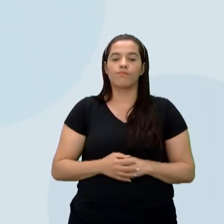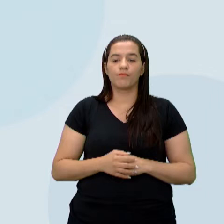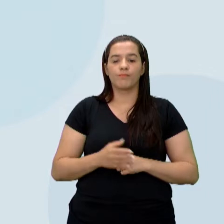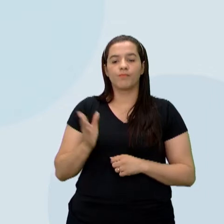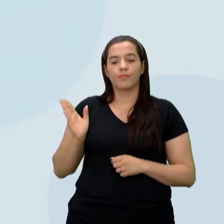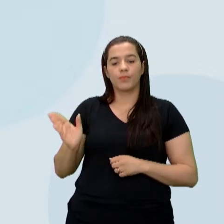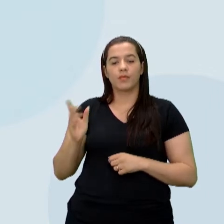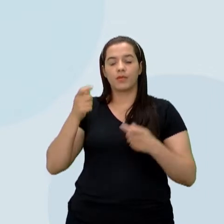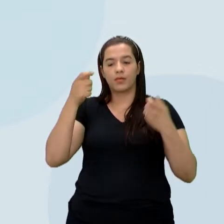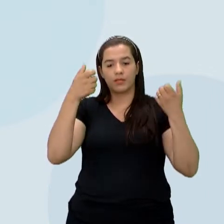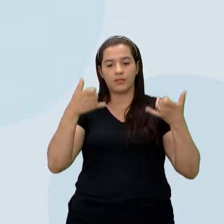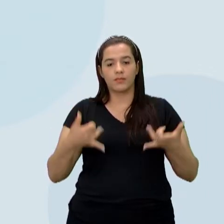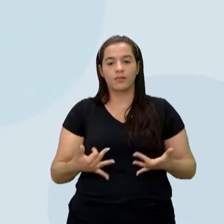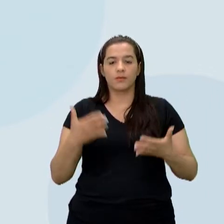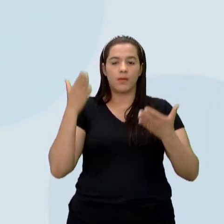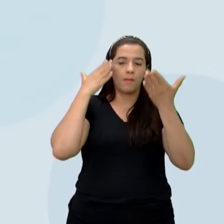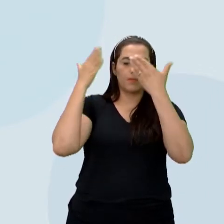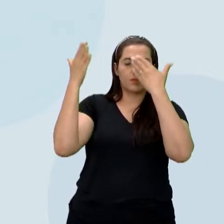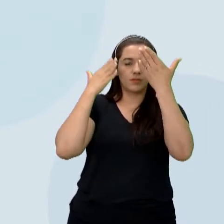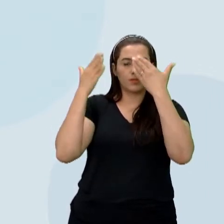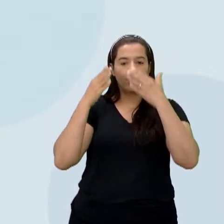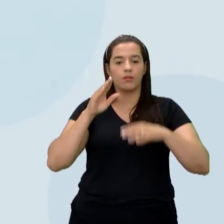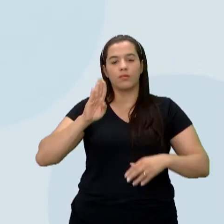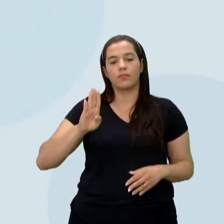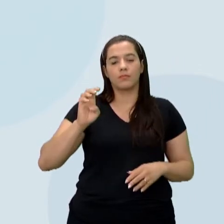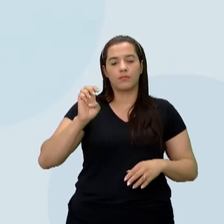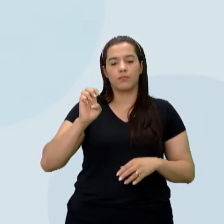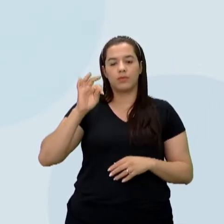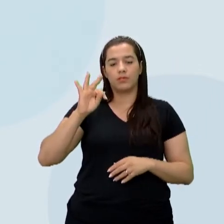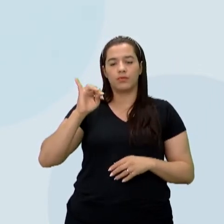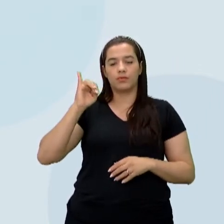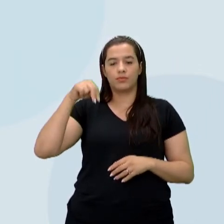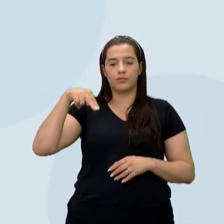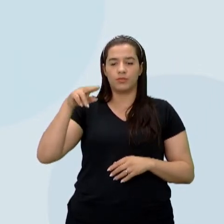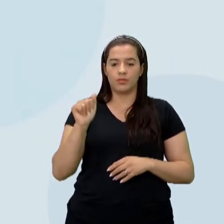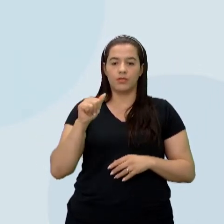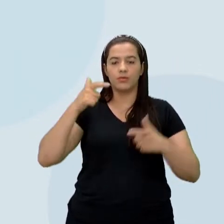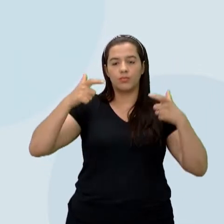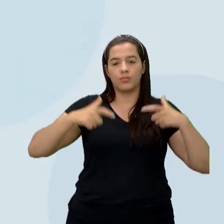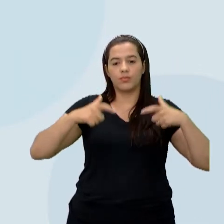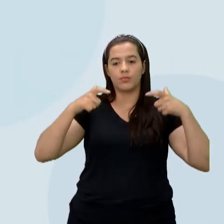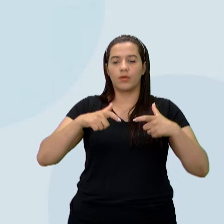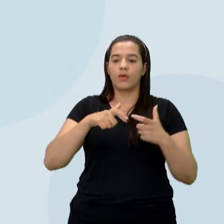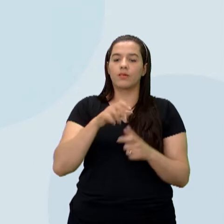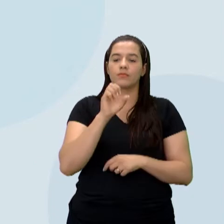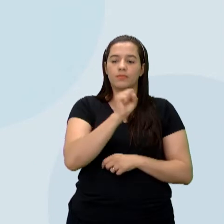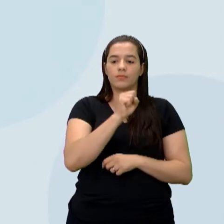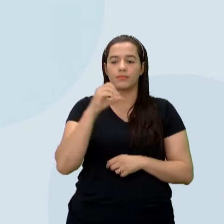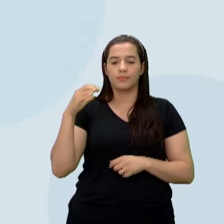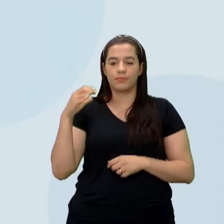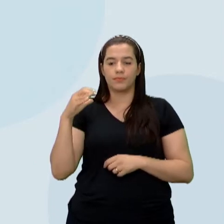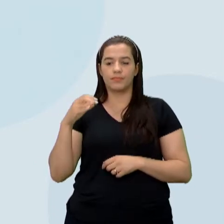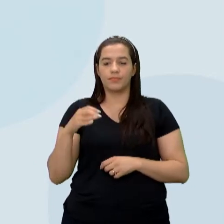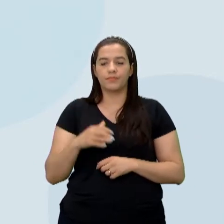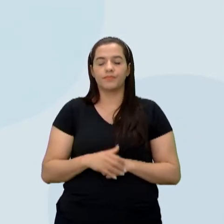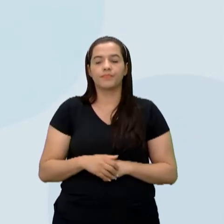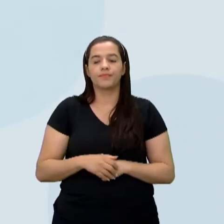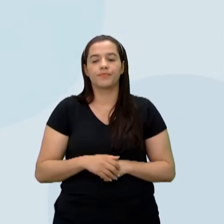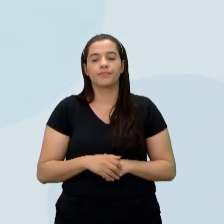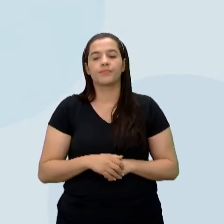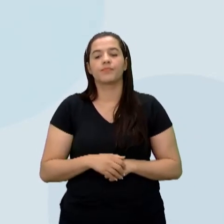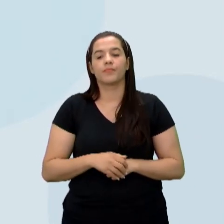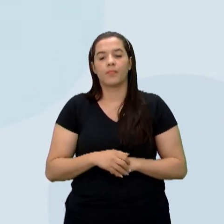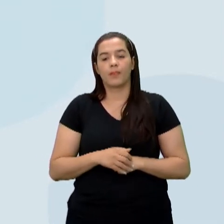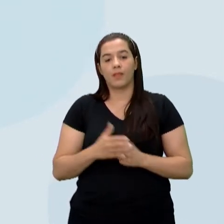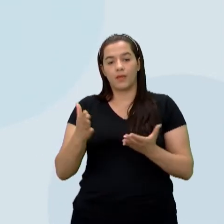Adriane Felipe, psicóloga e professora, Florianópolis, Santa Catarina, né? Retirado isso